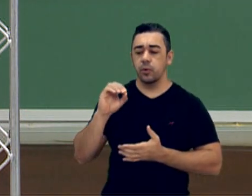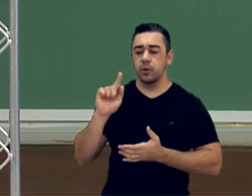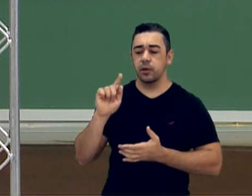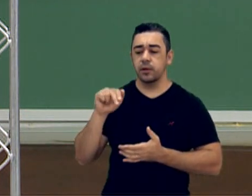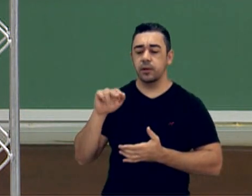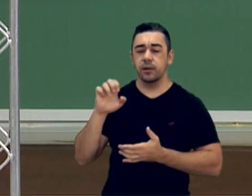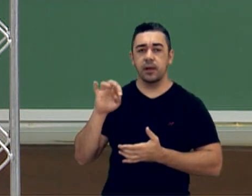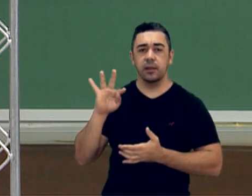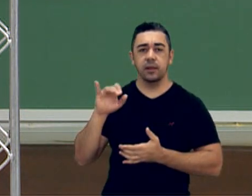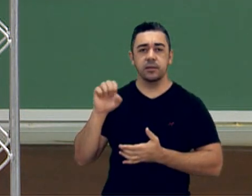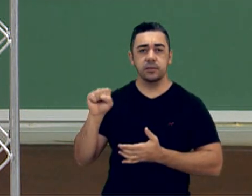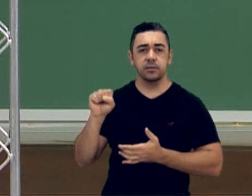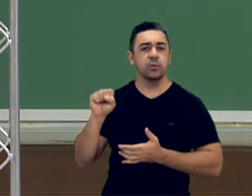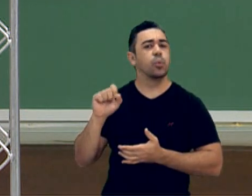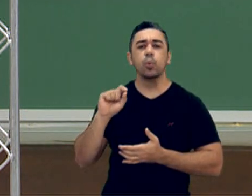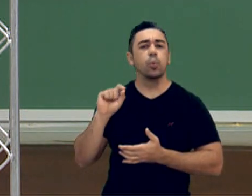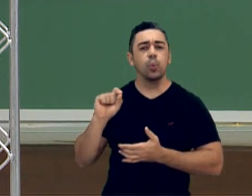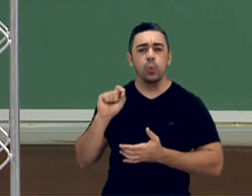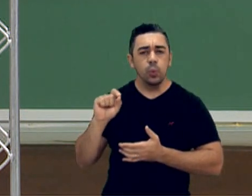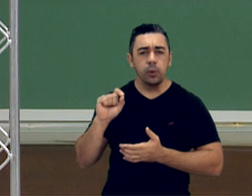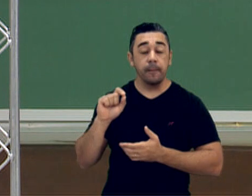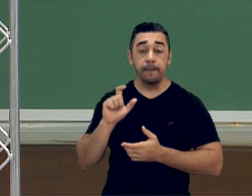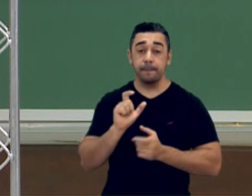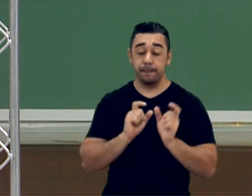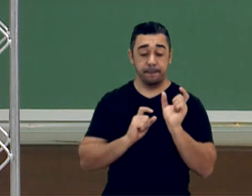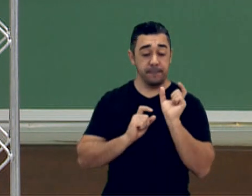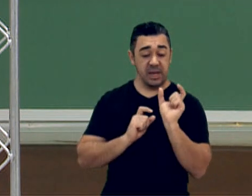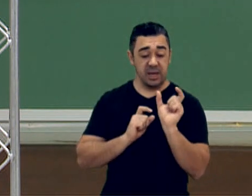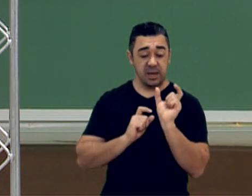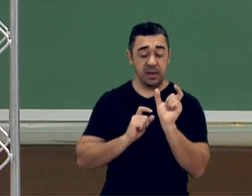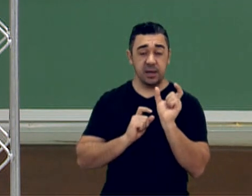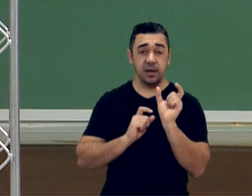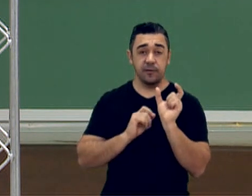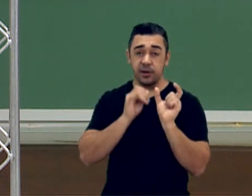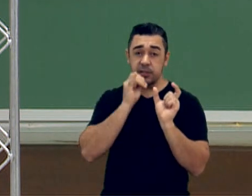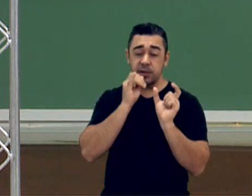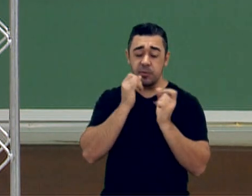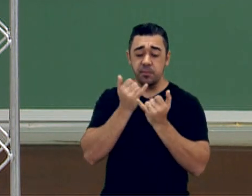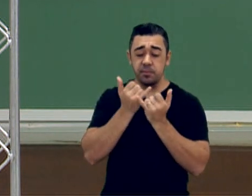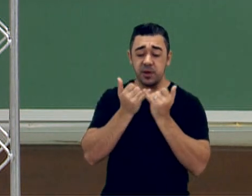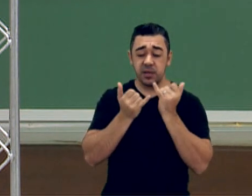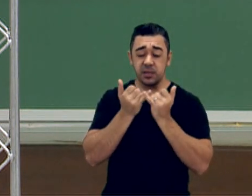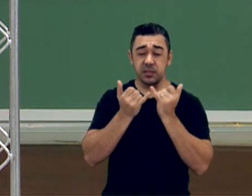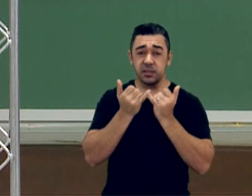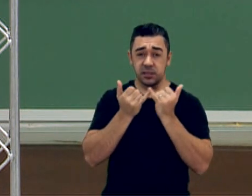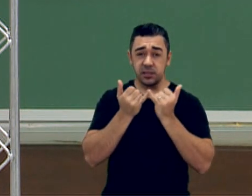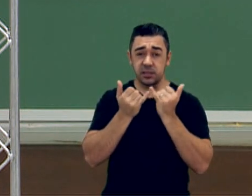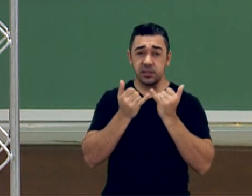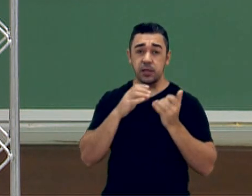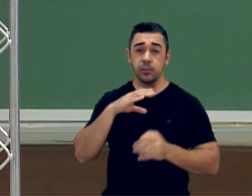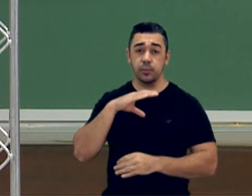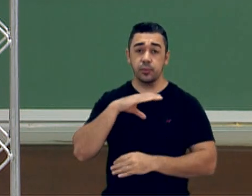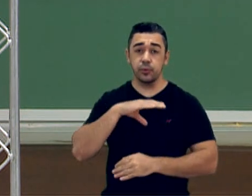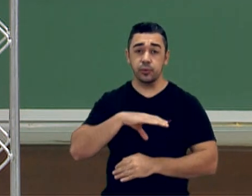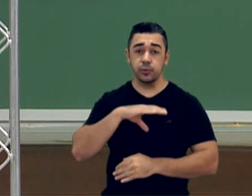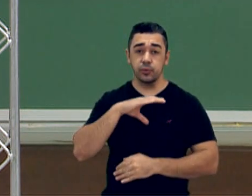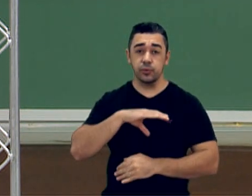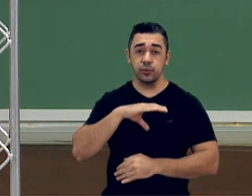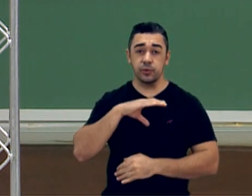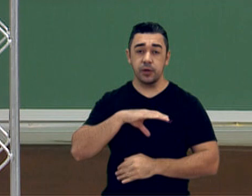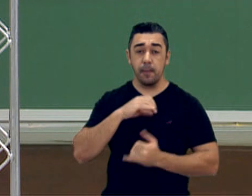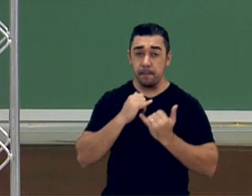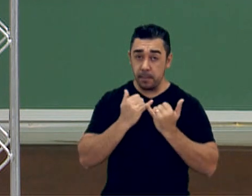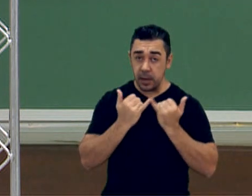são cognates? São aquelas palavras que nós usamos parecida com português. Elas são em inglês, parecida